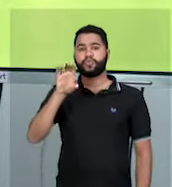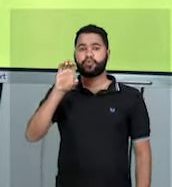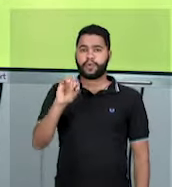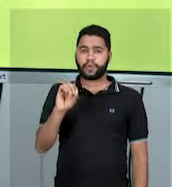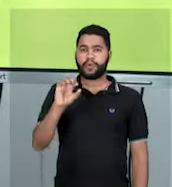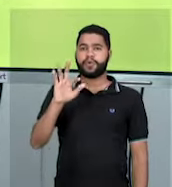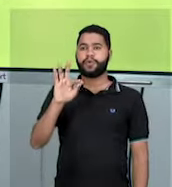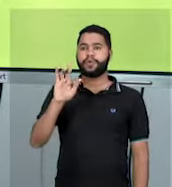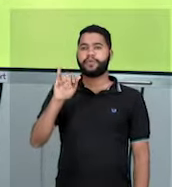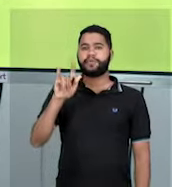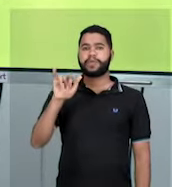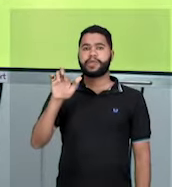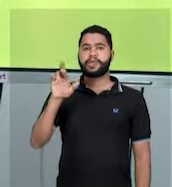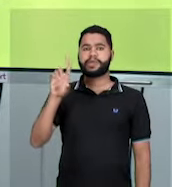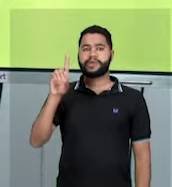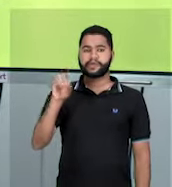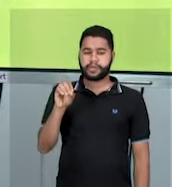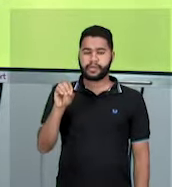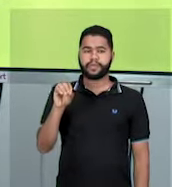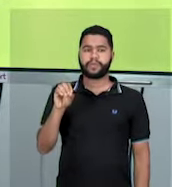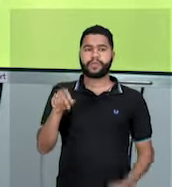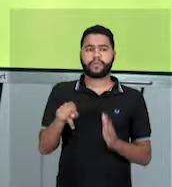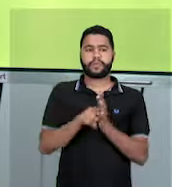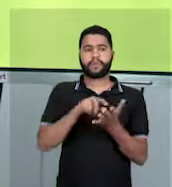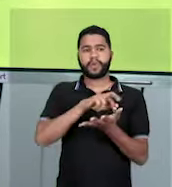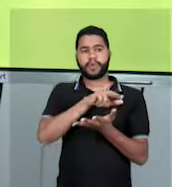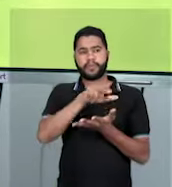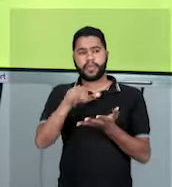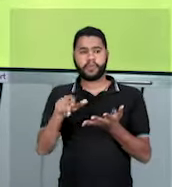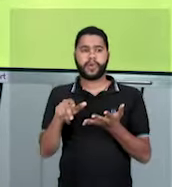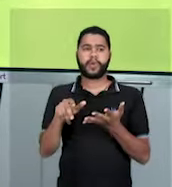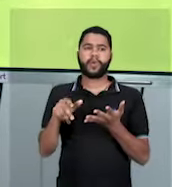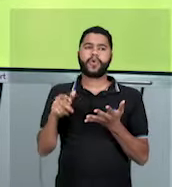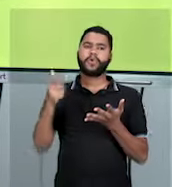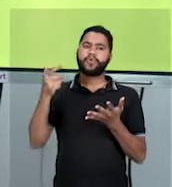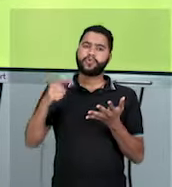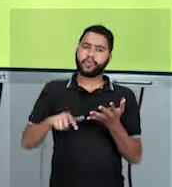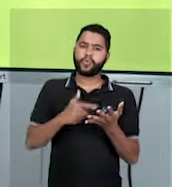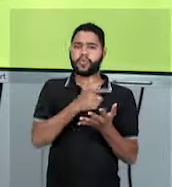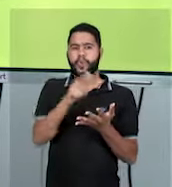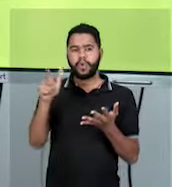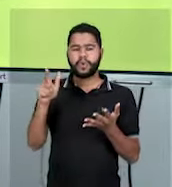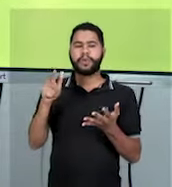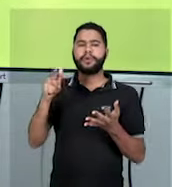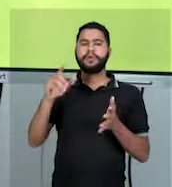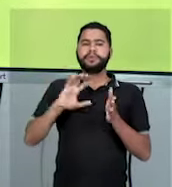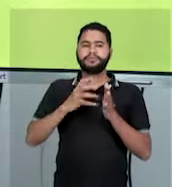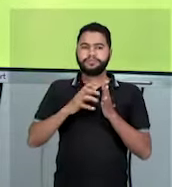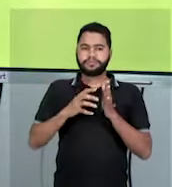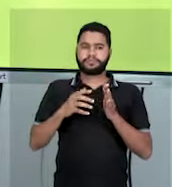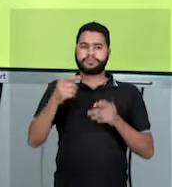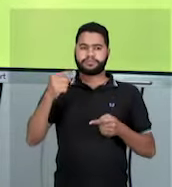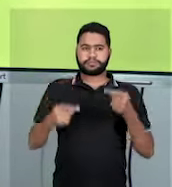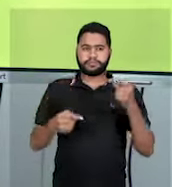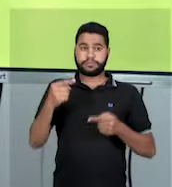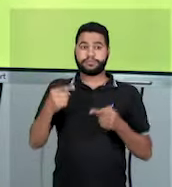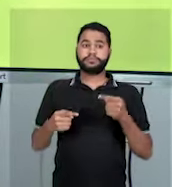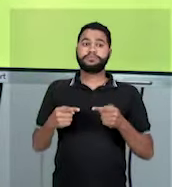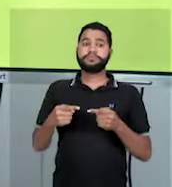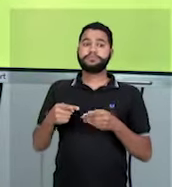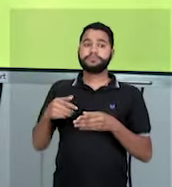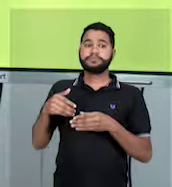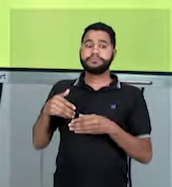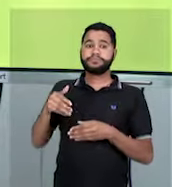é um momento, né, do pluripartidarismo, com a volta dos novos partidos políticos, a campanha das diretas já,